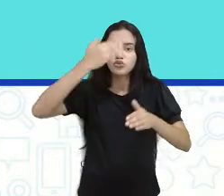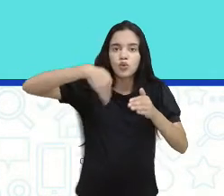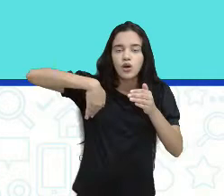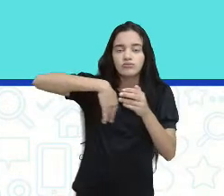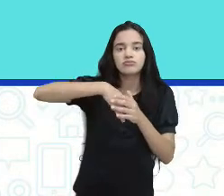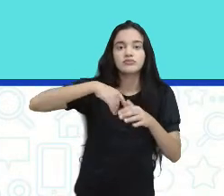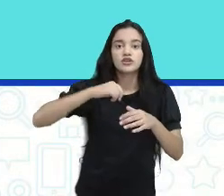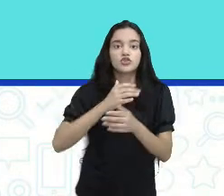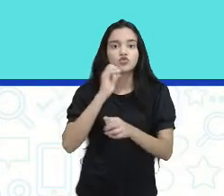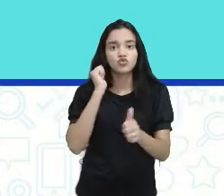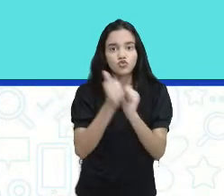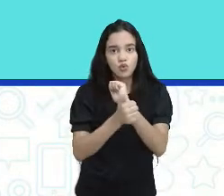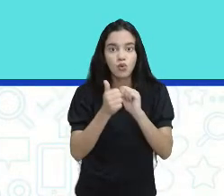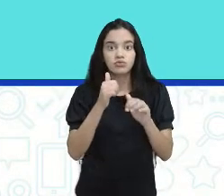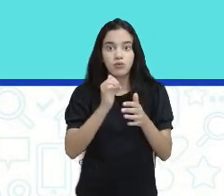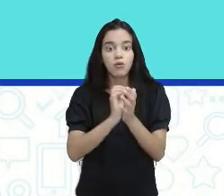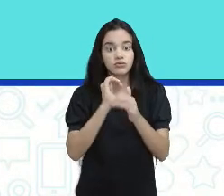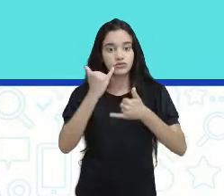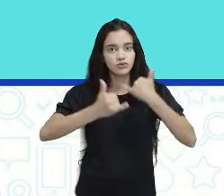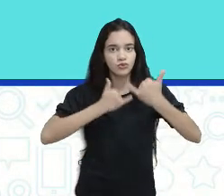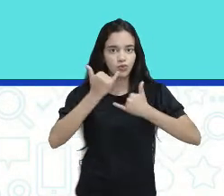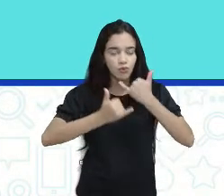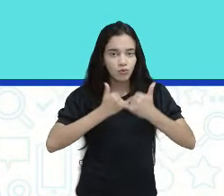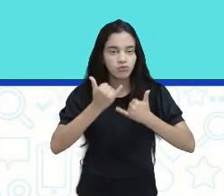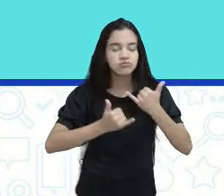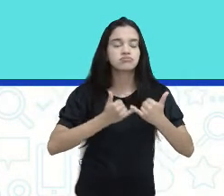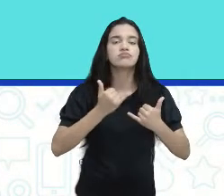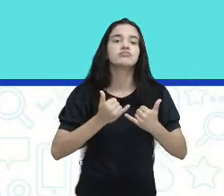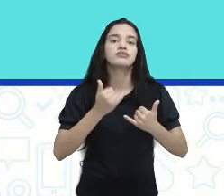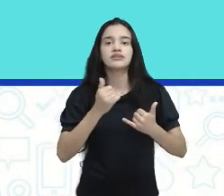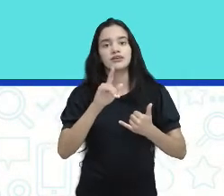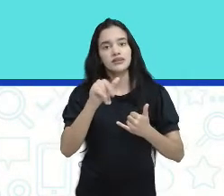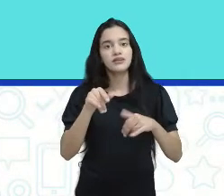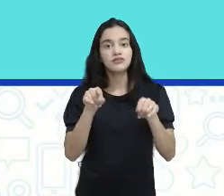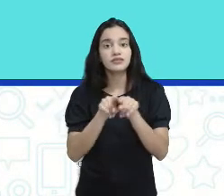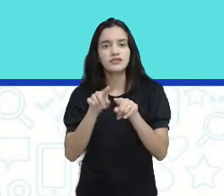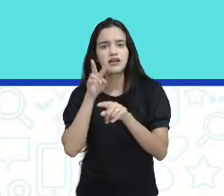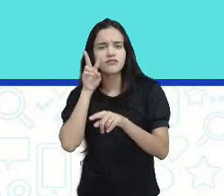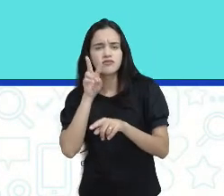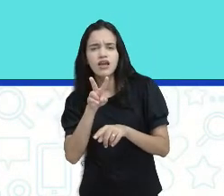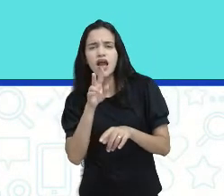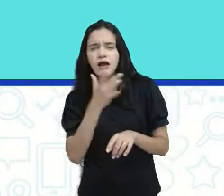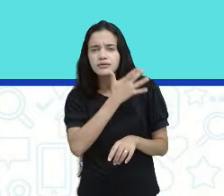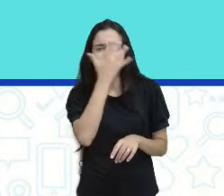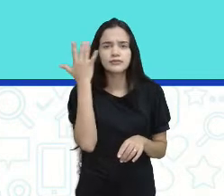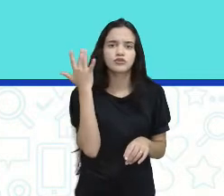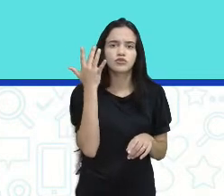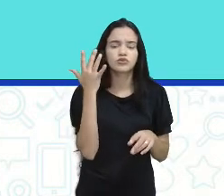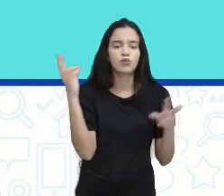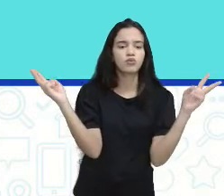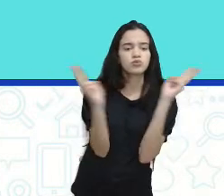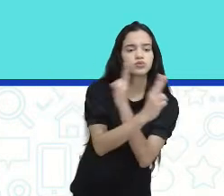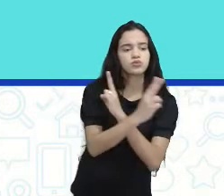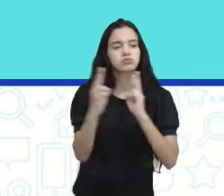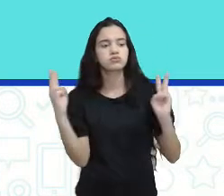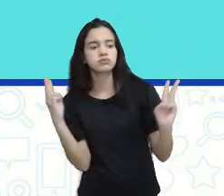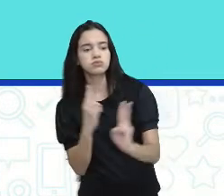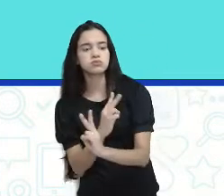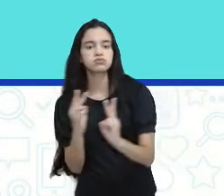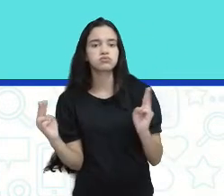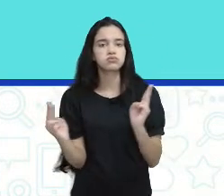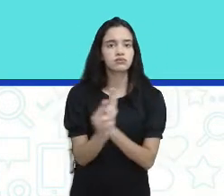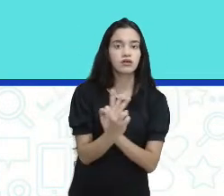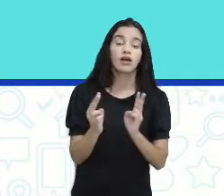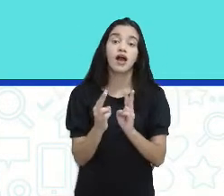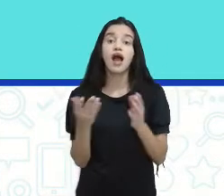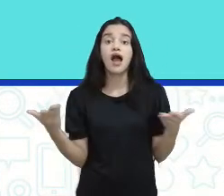mais horizontal, né? Você senta ao lado na arquibancada, né? Você vê os jogadores indo para um lado para o outro de forma vertical. Já no pádel, você